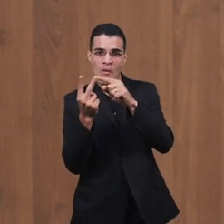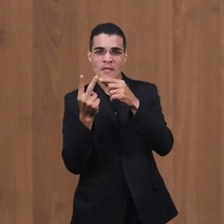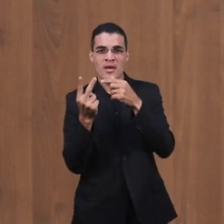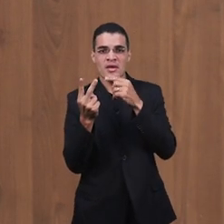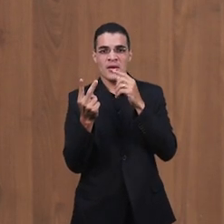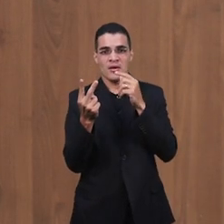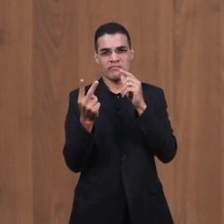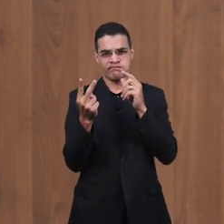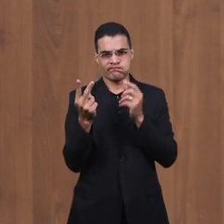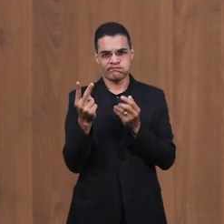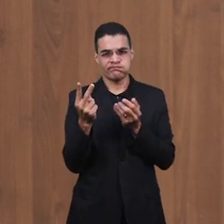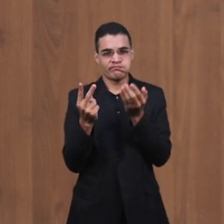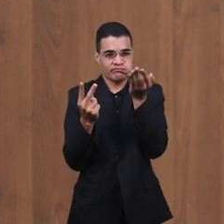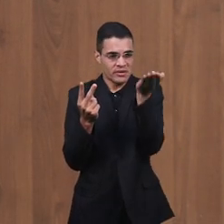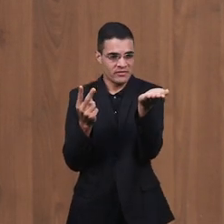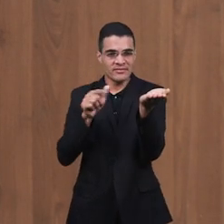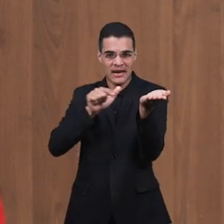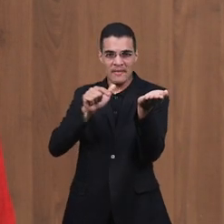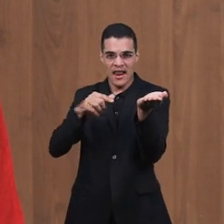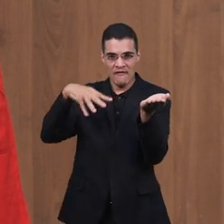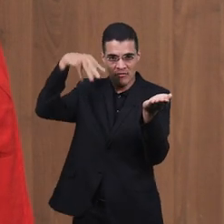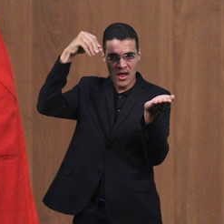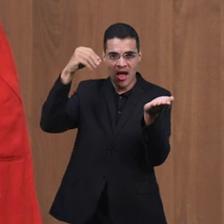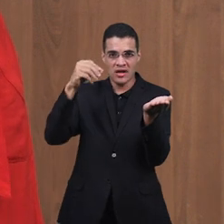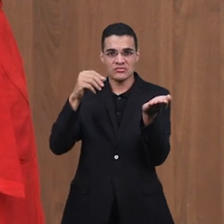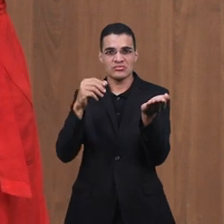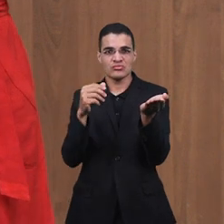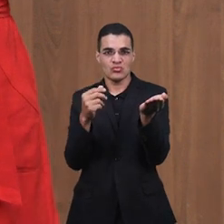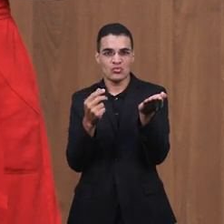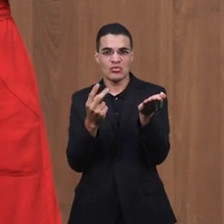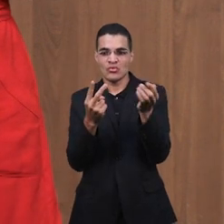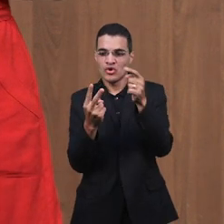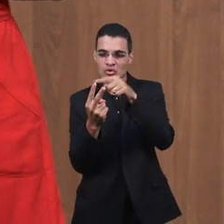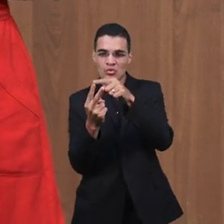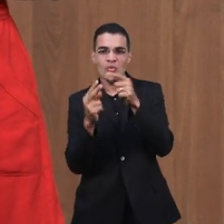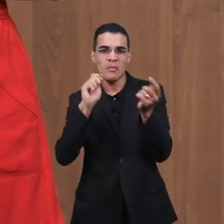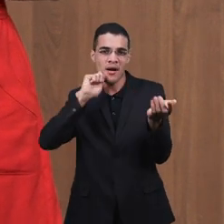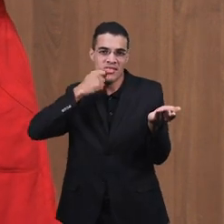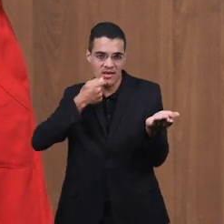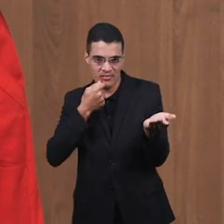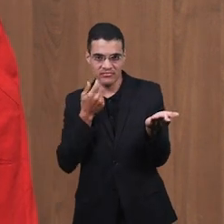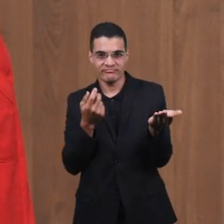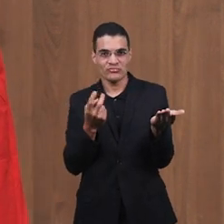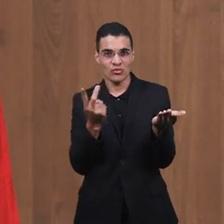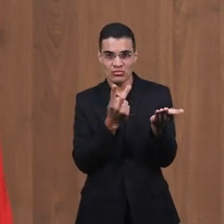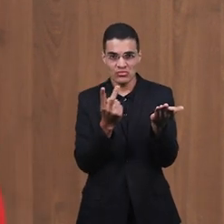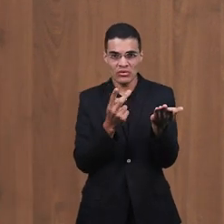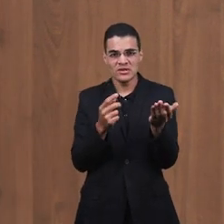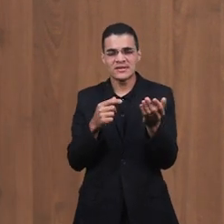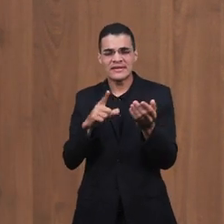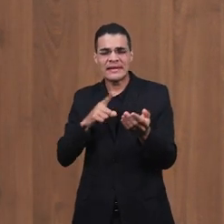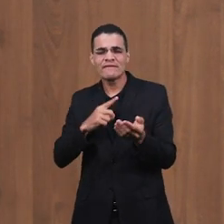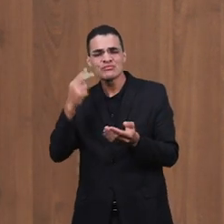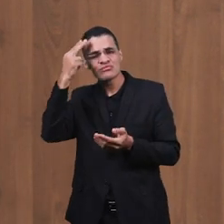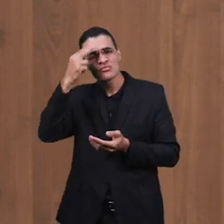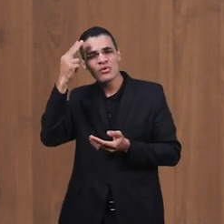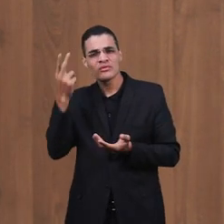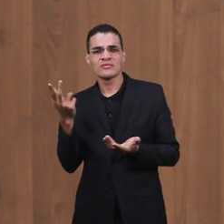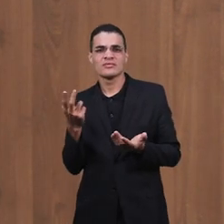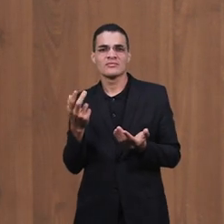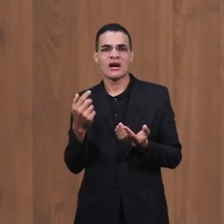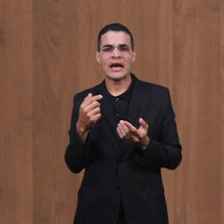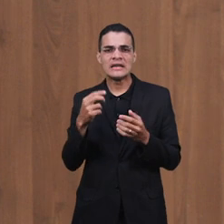copeiro de Faraó. Certa noite, cada um teve um sonho e pela manhã contaram a